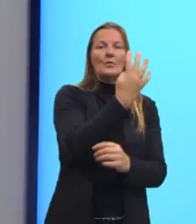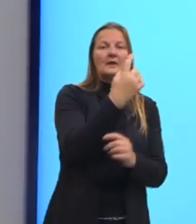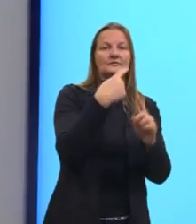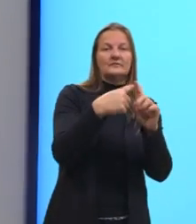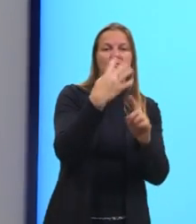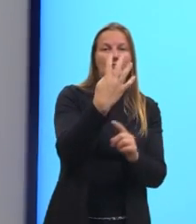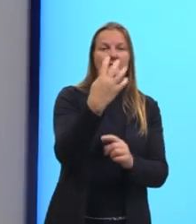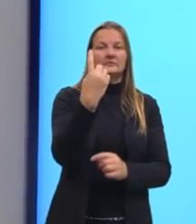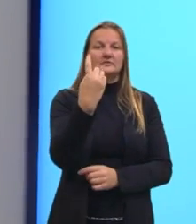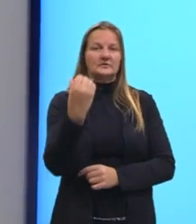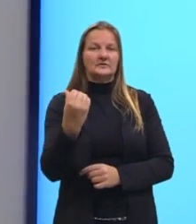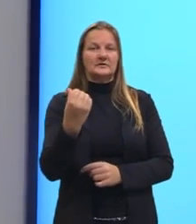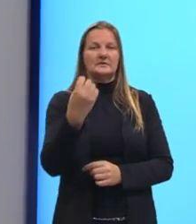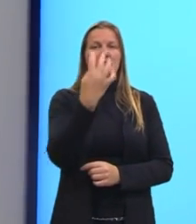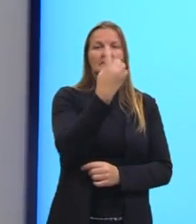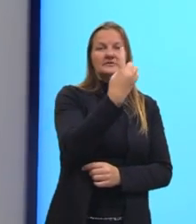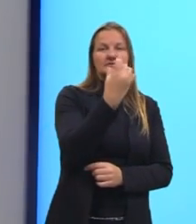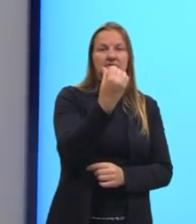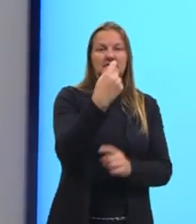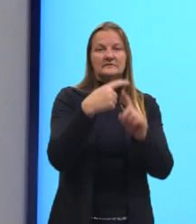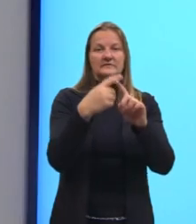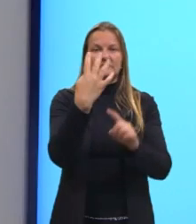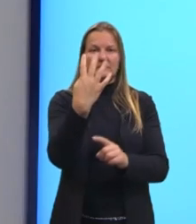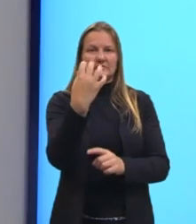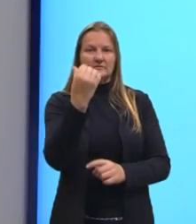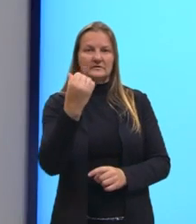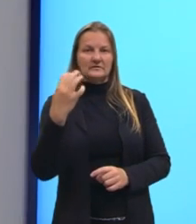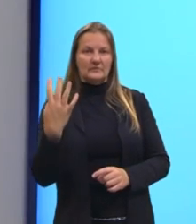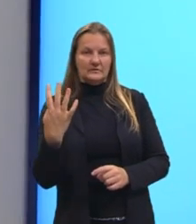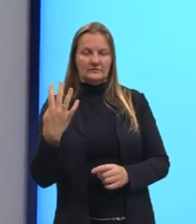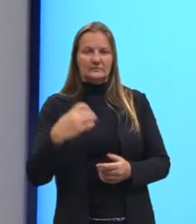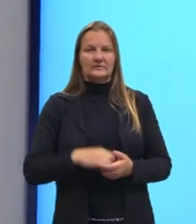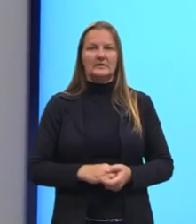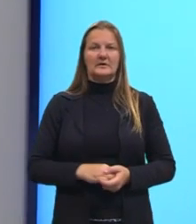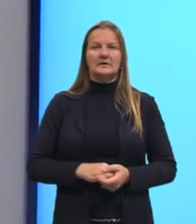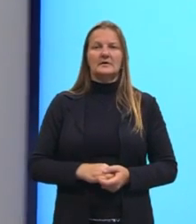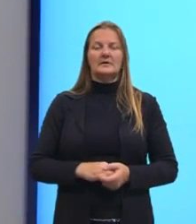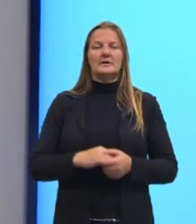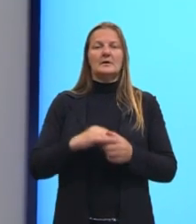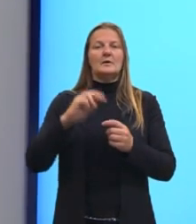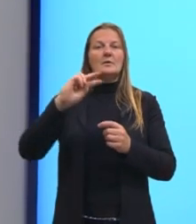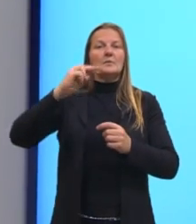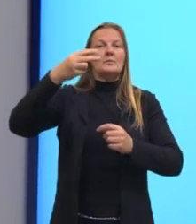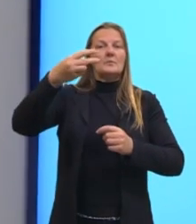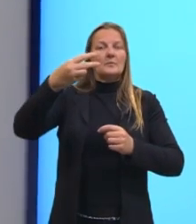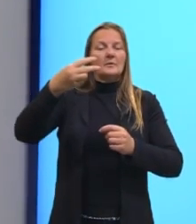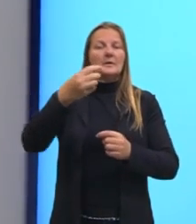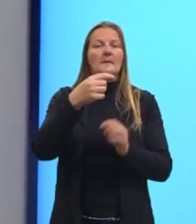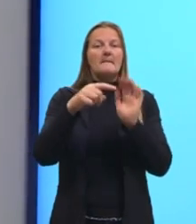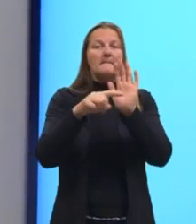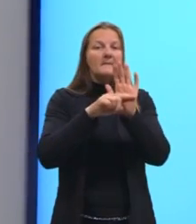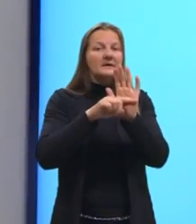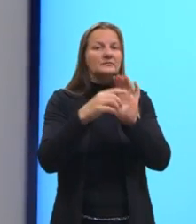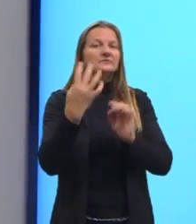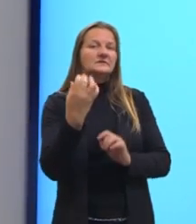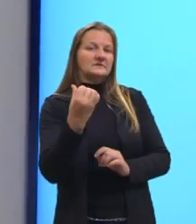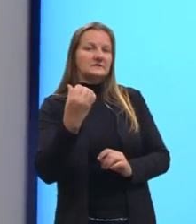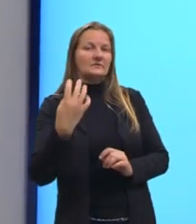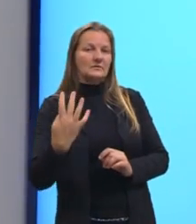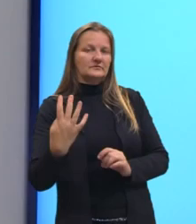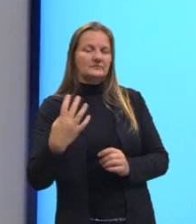quatro é 16 dezesseis X4 64GB tão a potência seria -